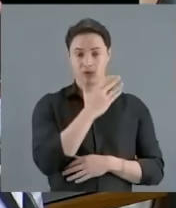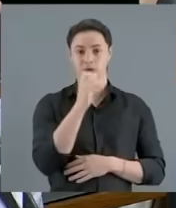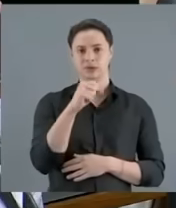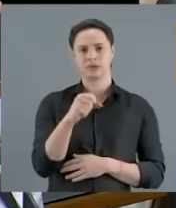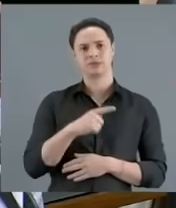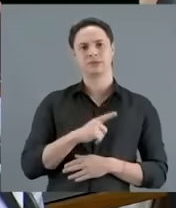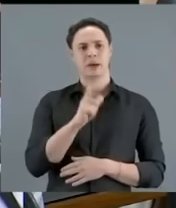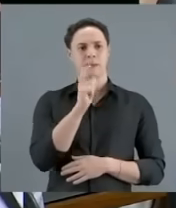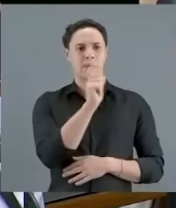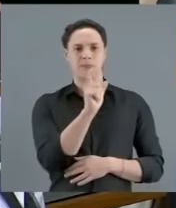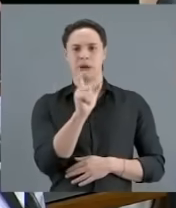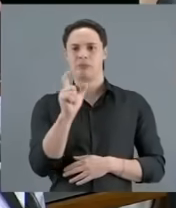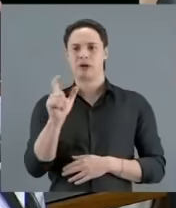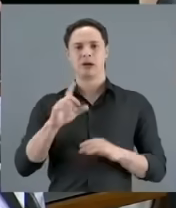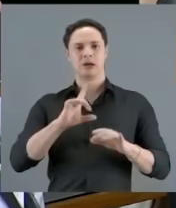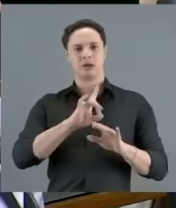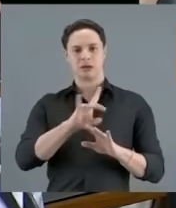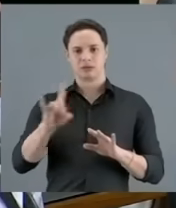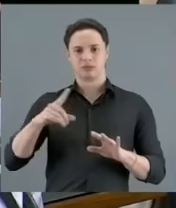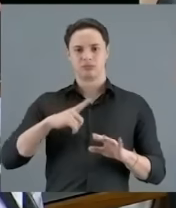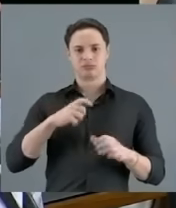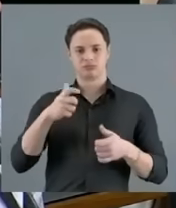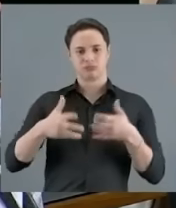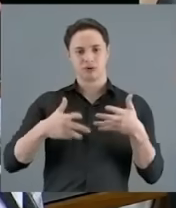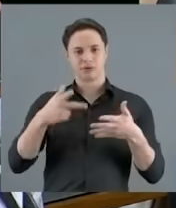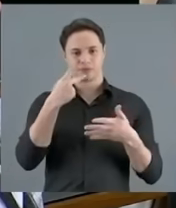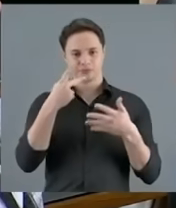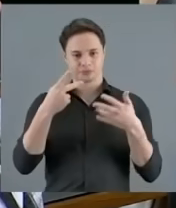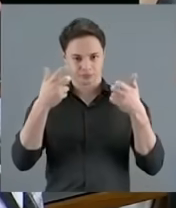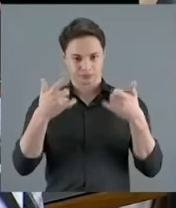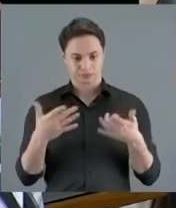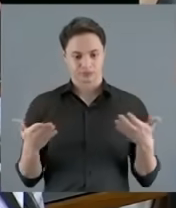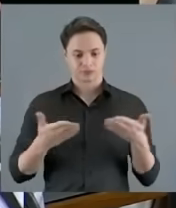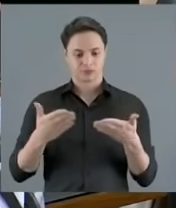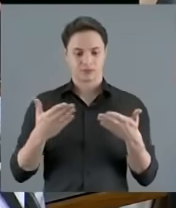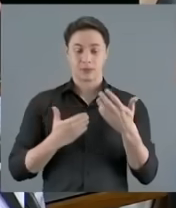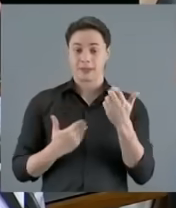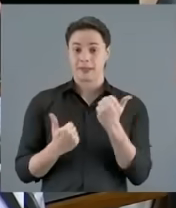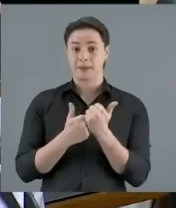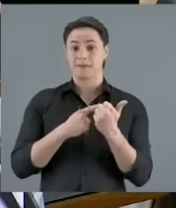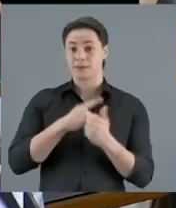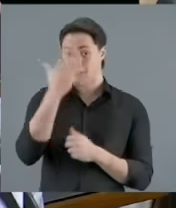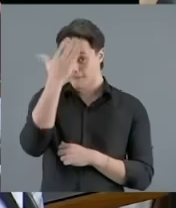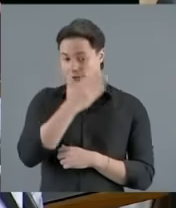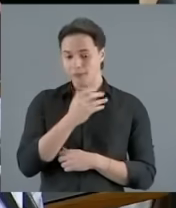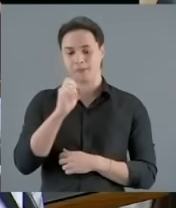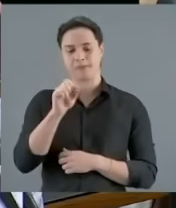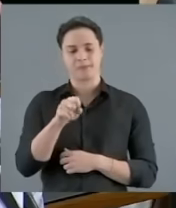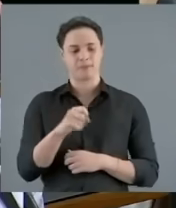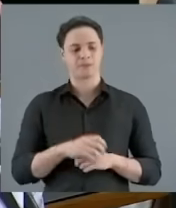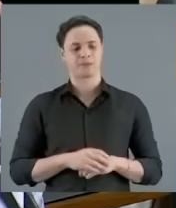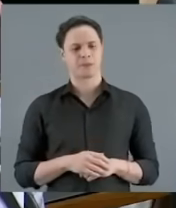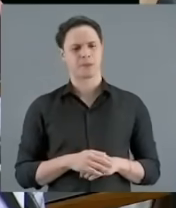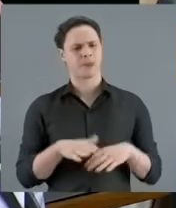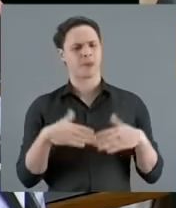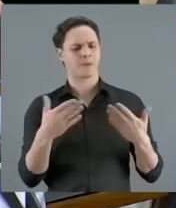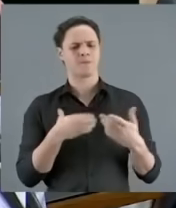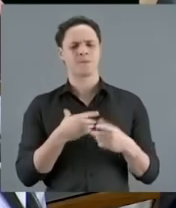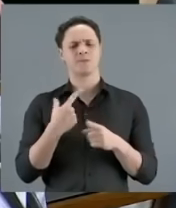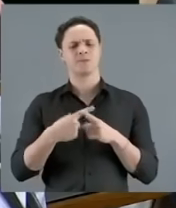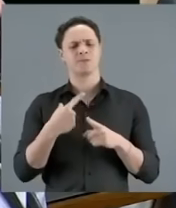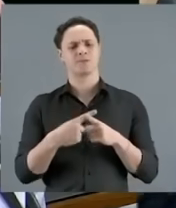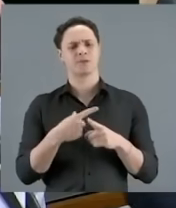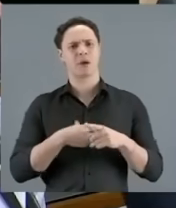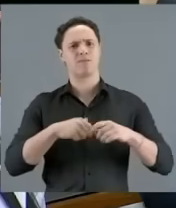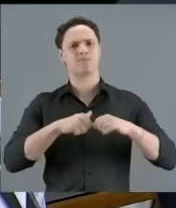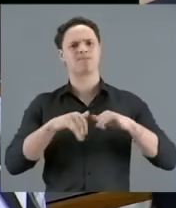cada palavra que eu estou dizendo aqui, ela está sustentada em provas. Então, por que